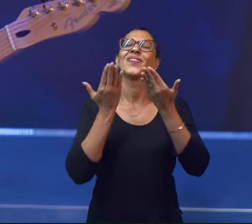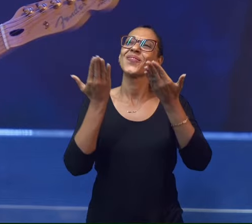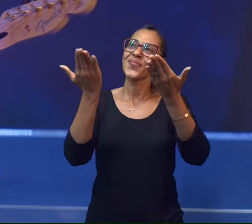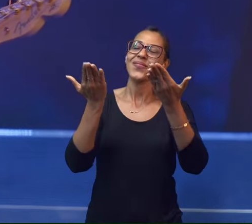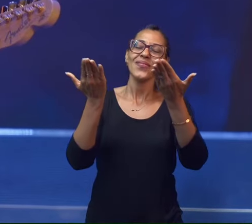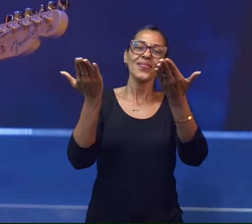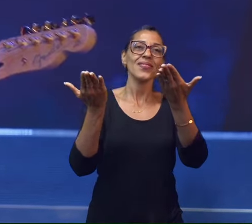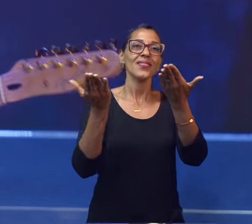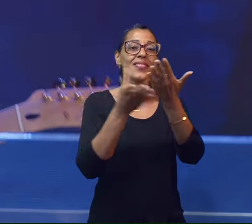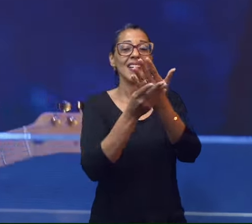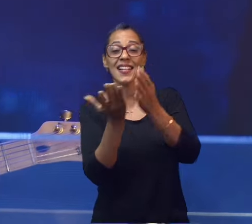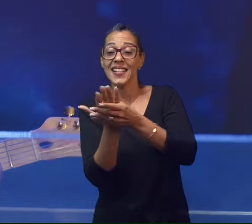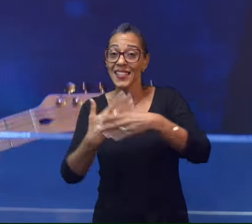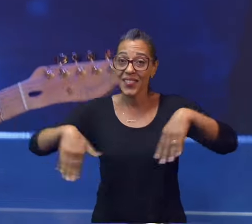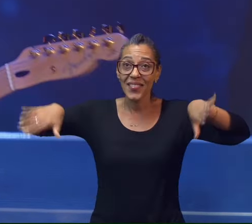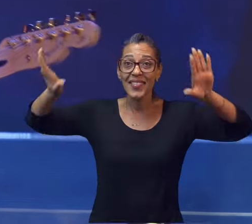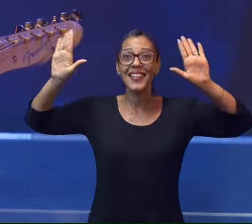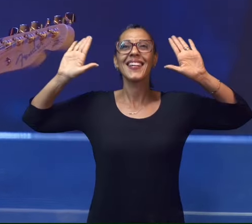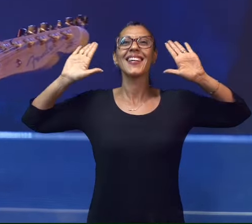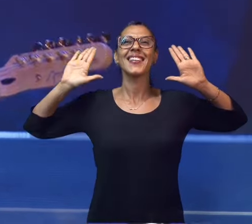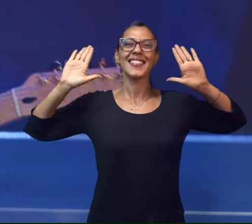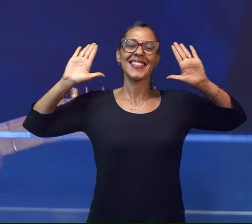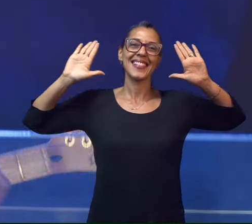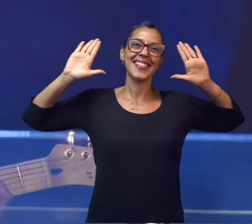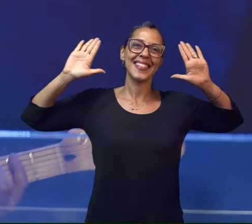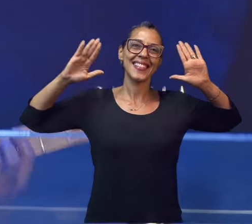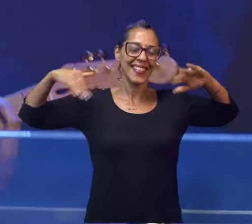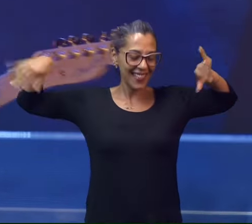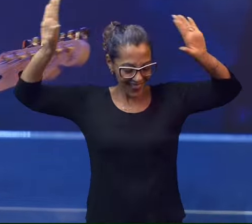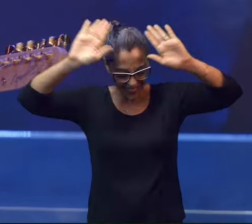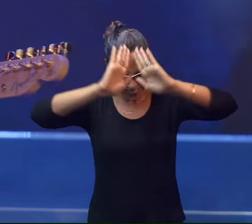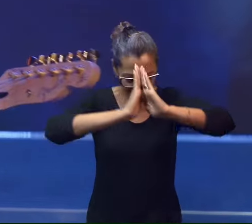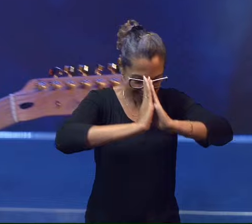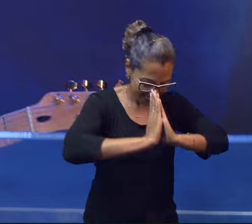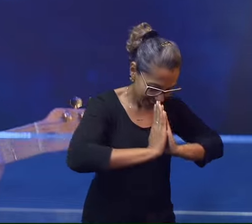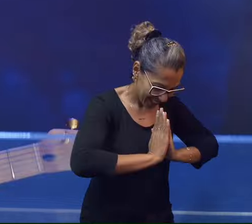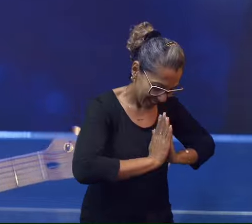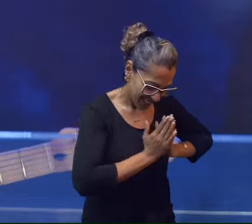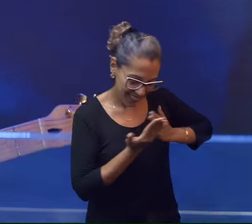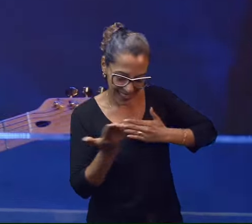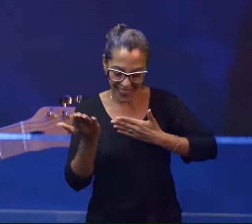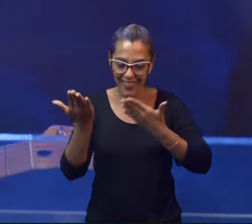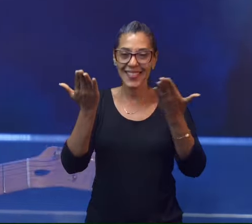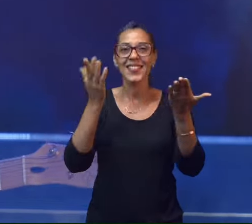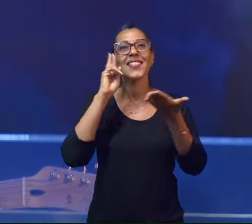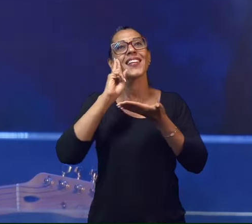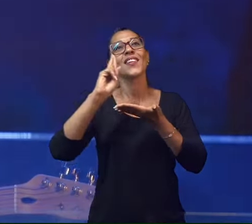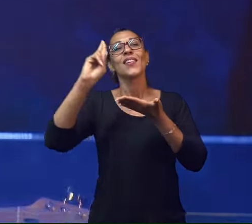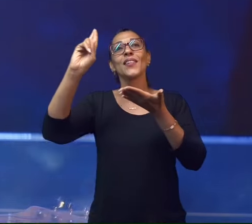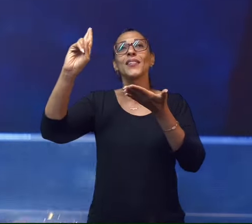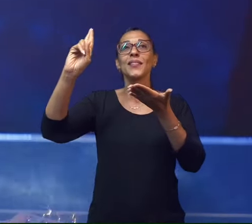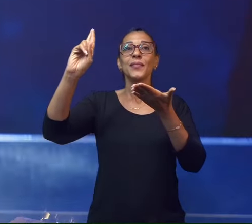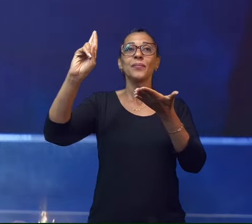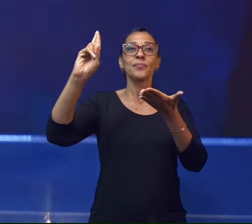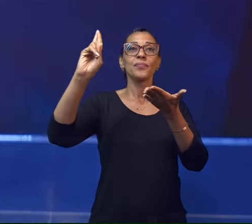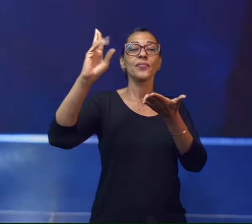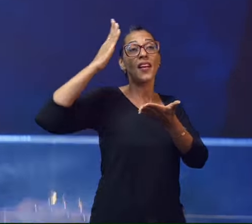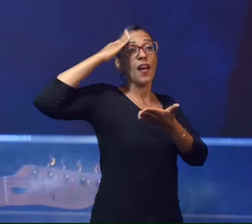que mantemos nossas mãos te adoramos porque Grande